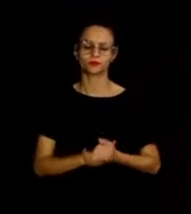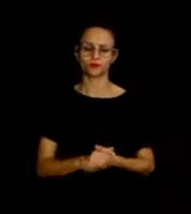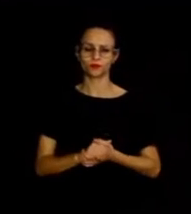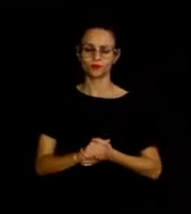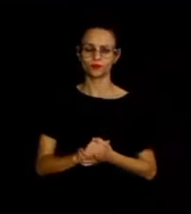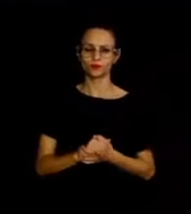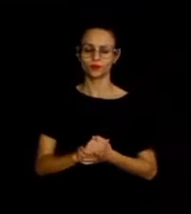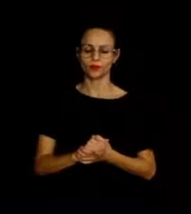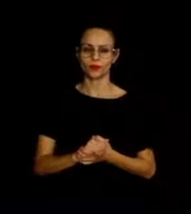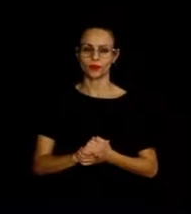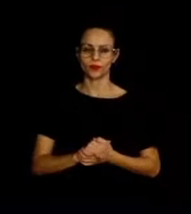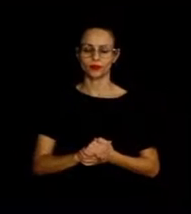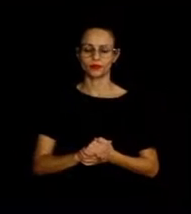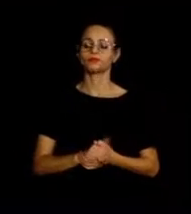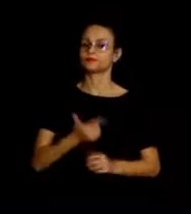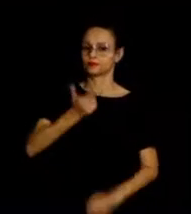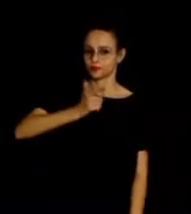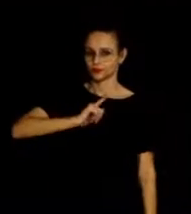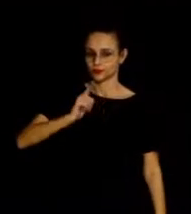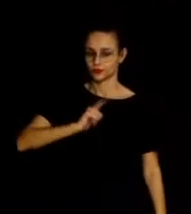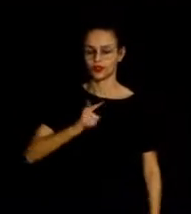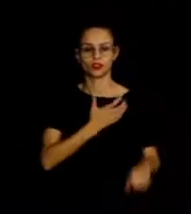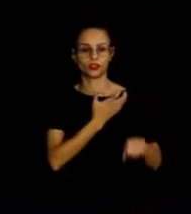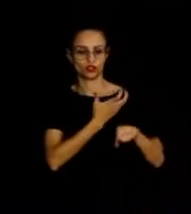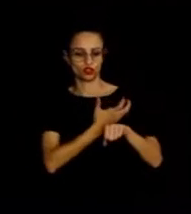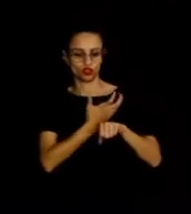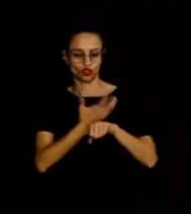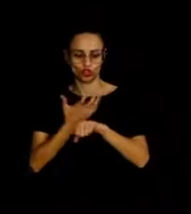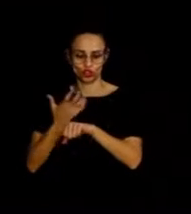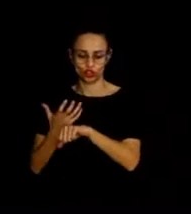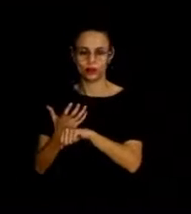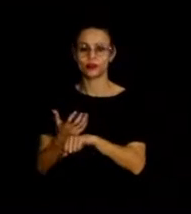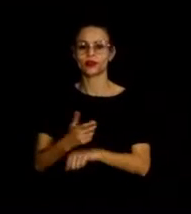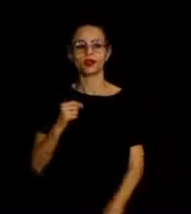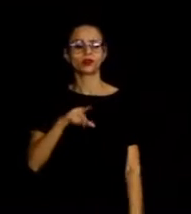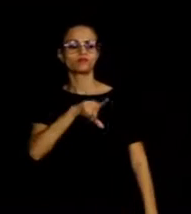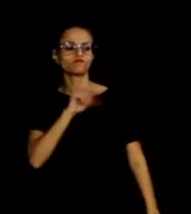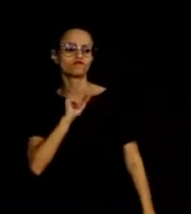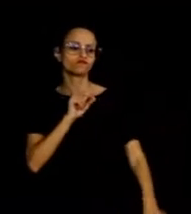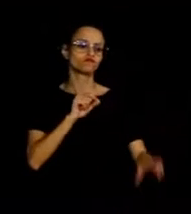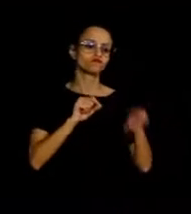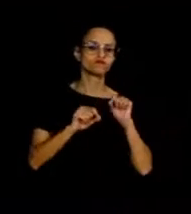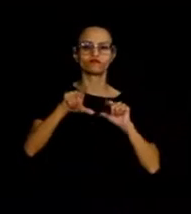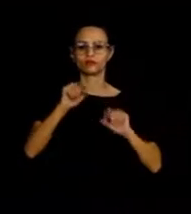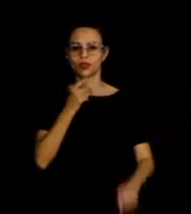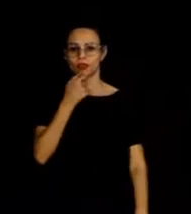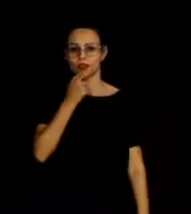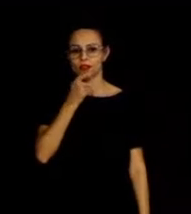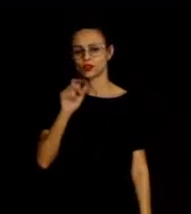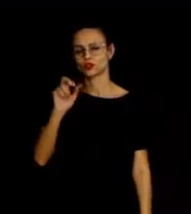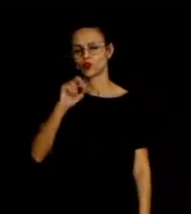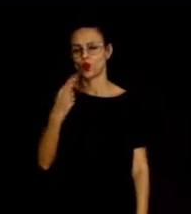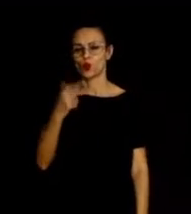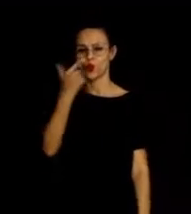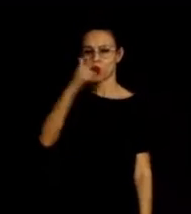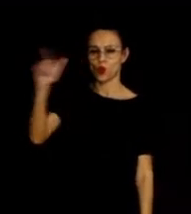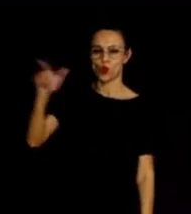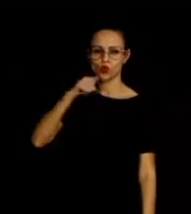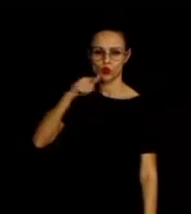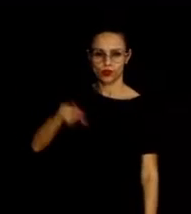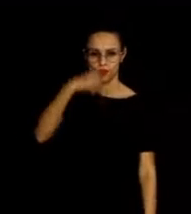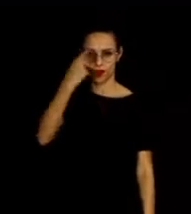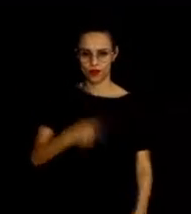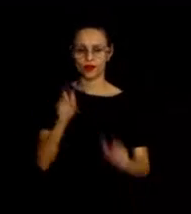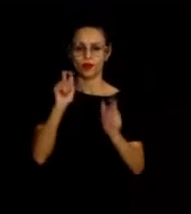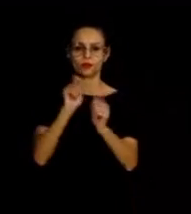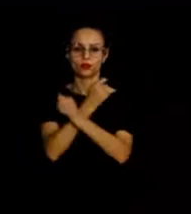além de ter disciplinas facultativas em inglês o outros idiomas dentro da